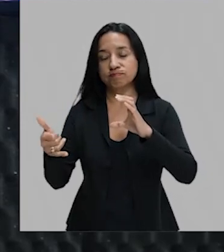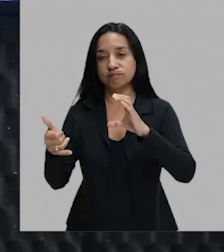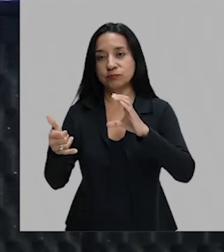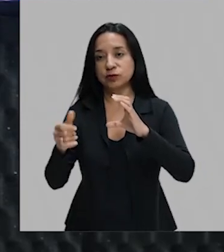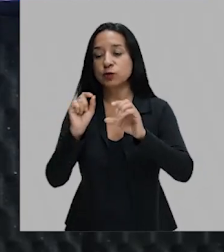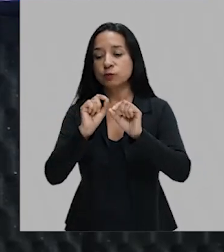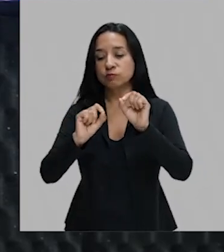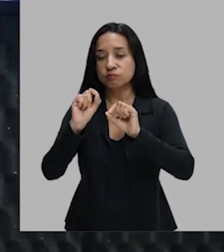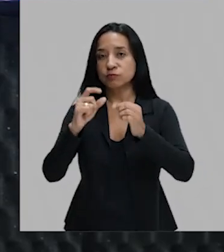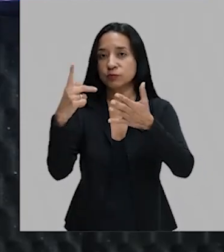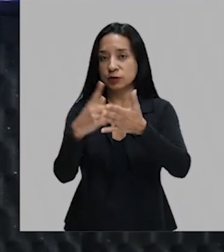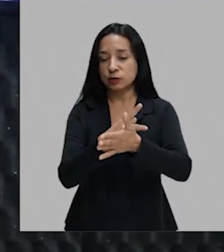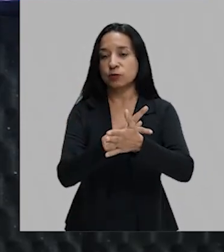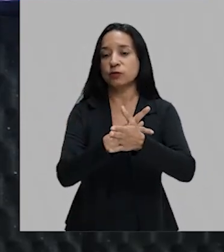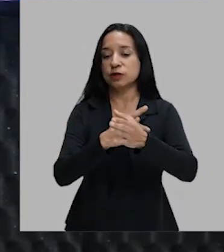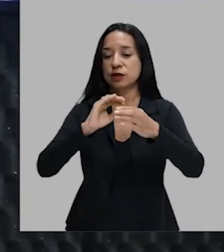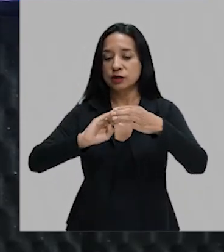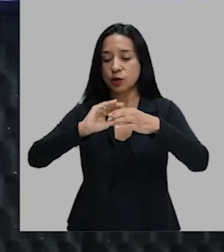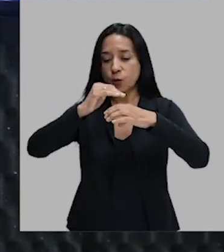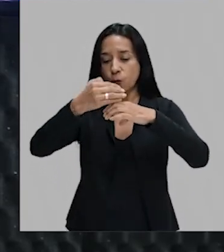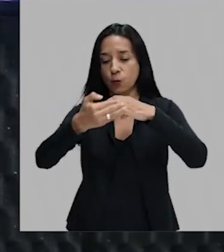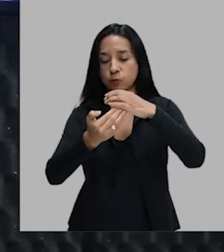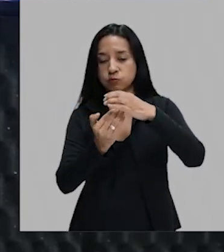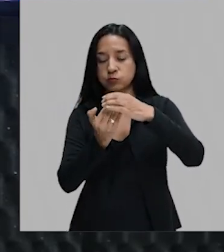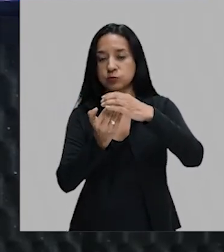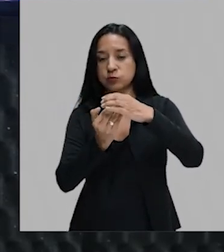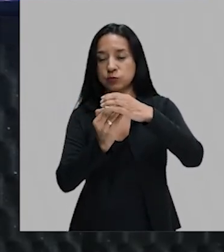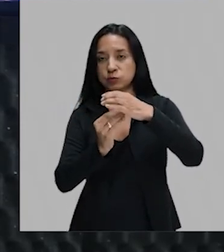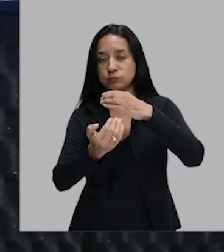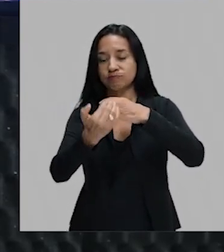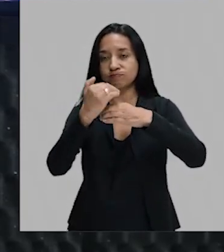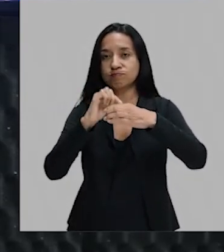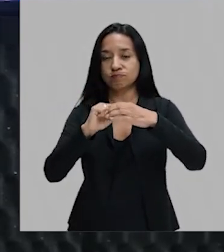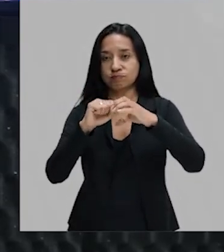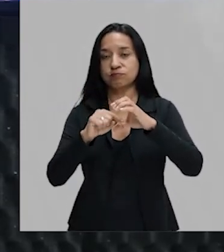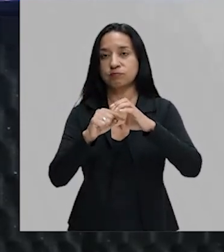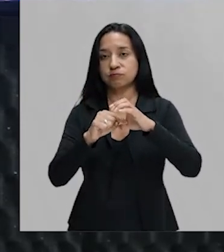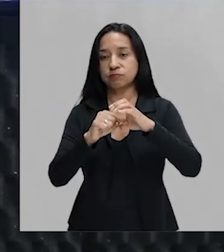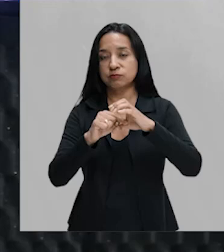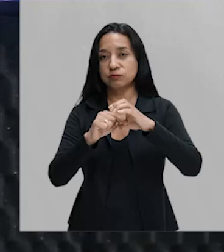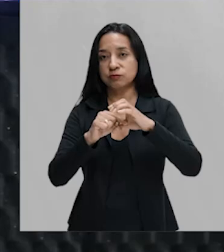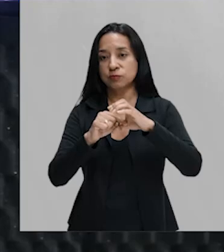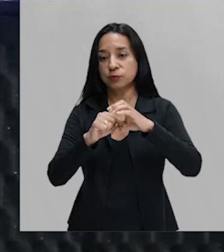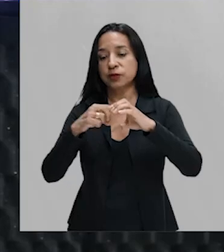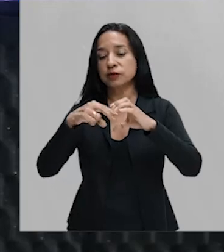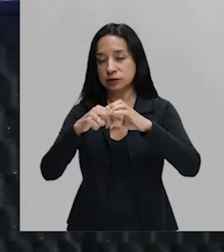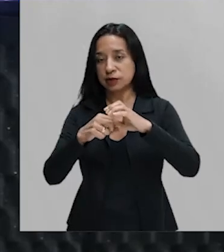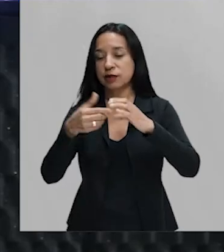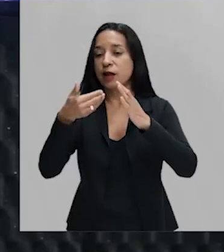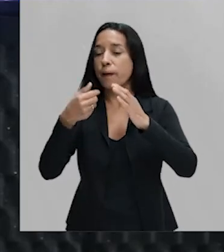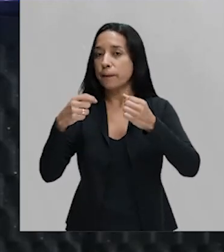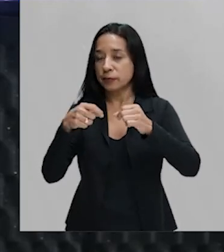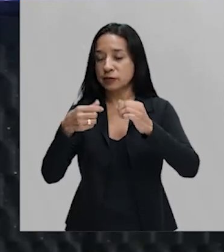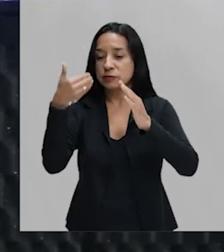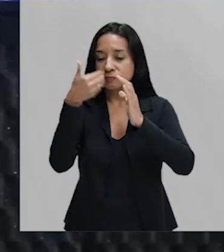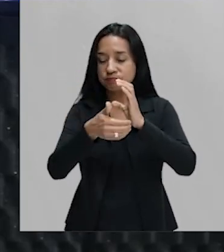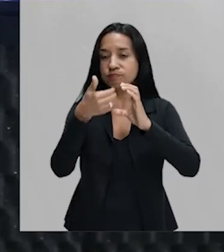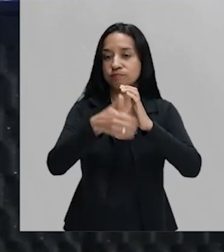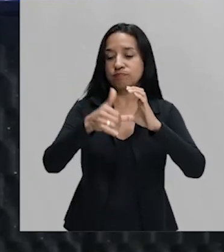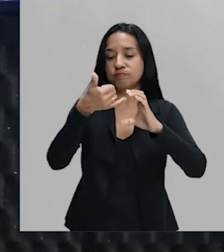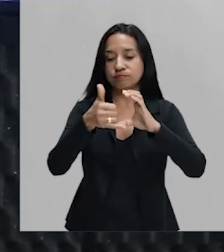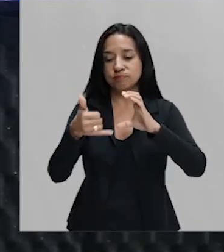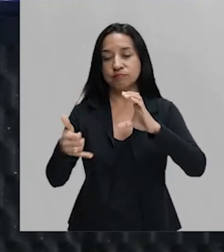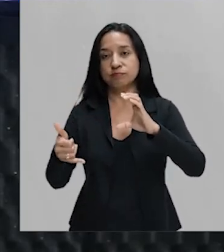Para que aconteça o transporte por meio da membrana plasmática, a célula vai ter que gastar energia, tá